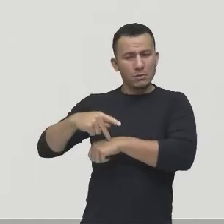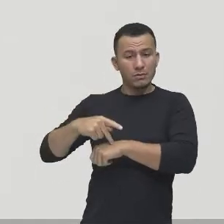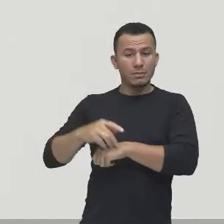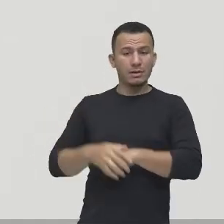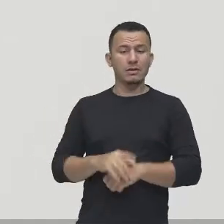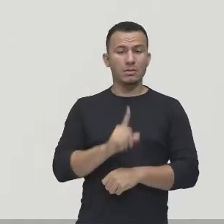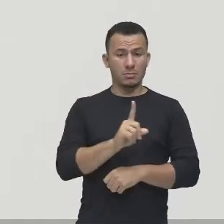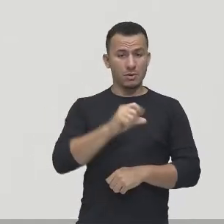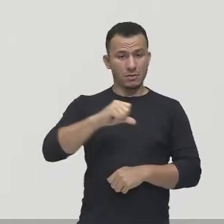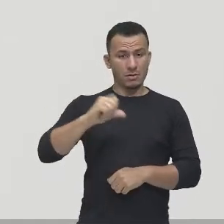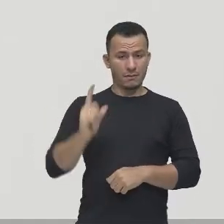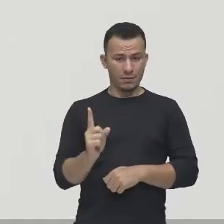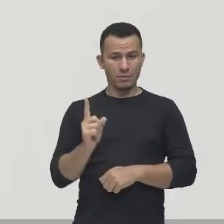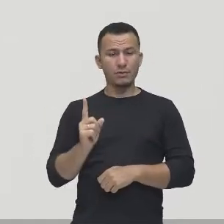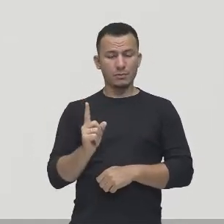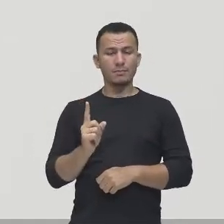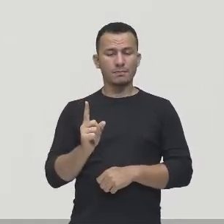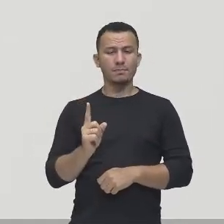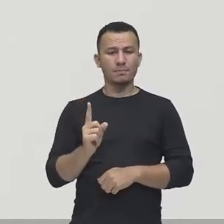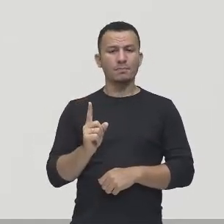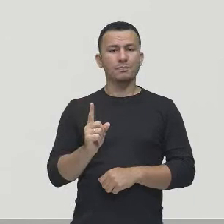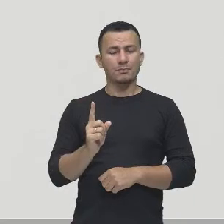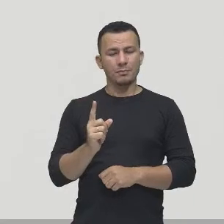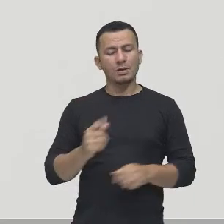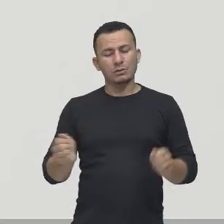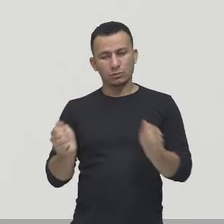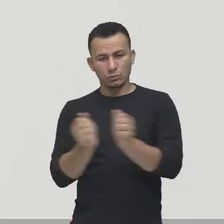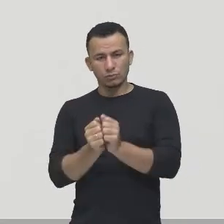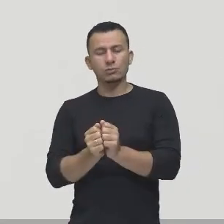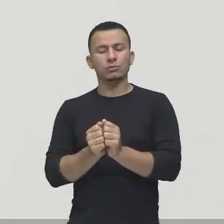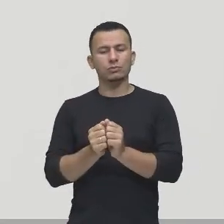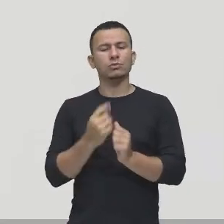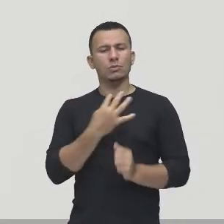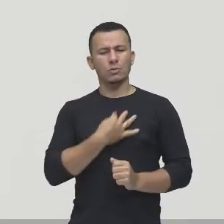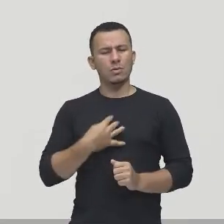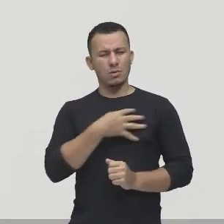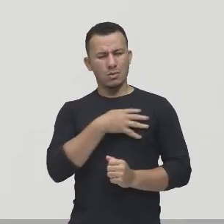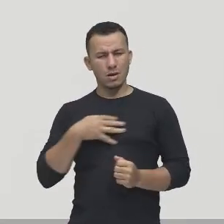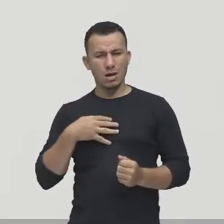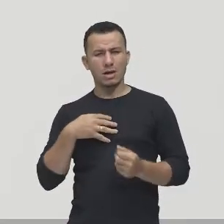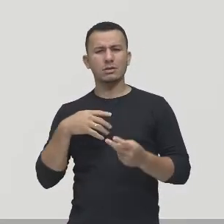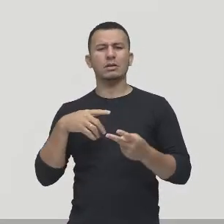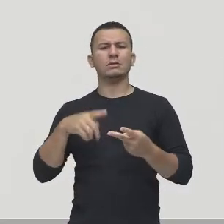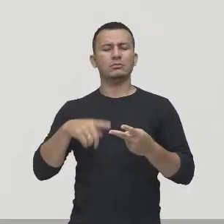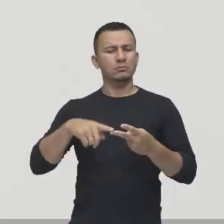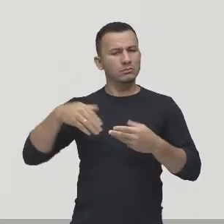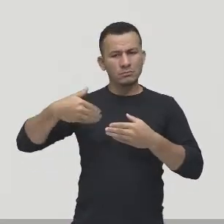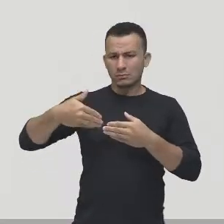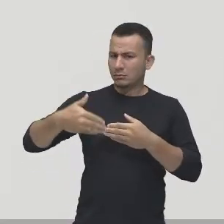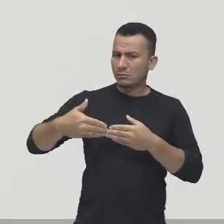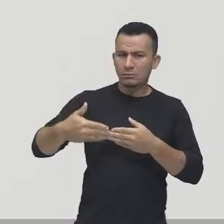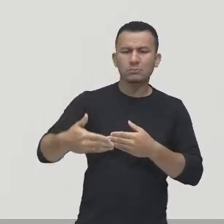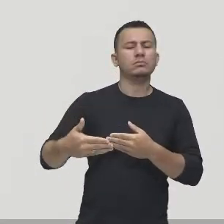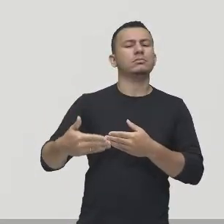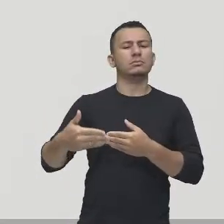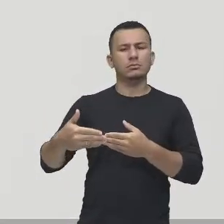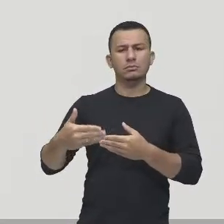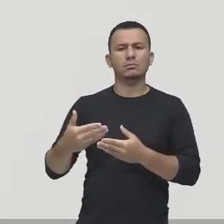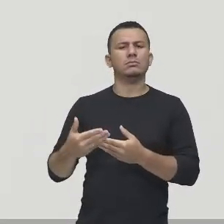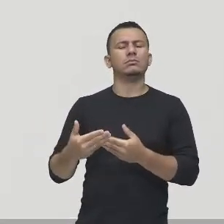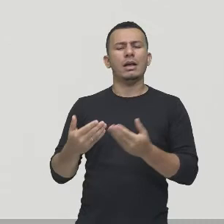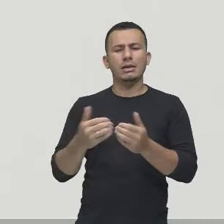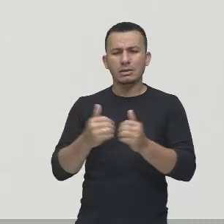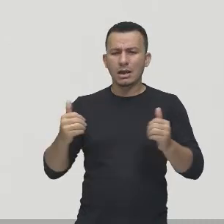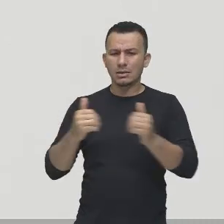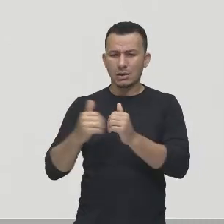a Eslovênia começa aí, junto com a Croácia e a Macedônia, começam aí esse processo de